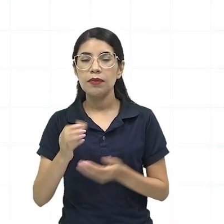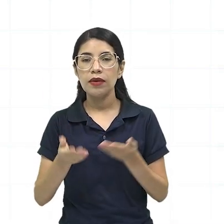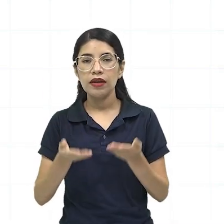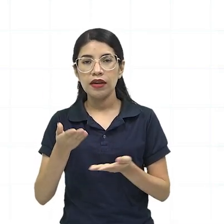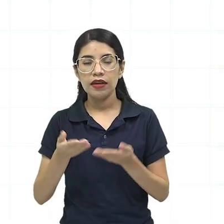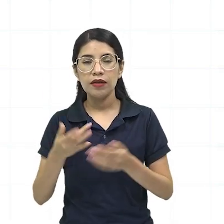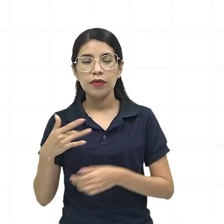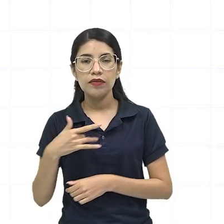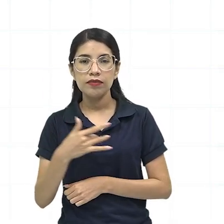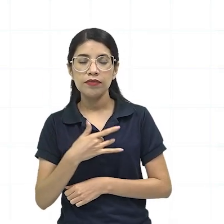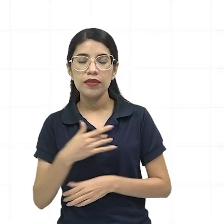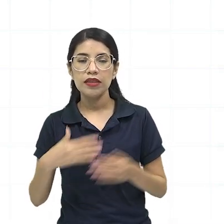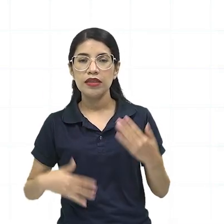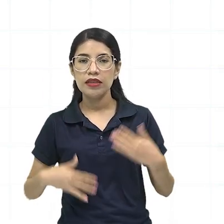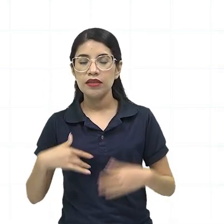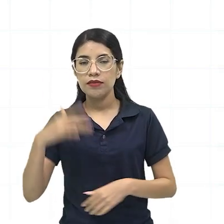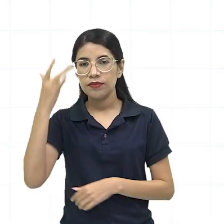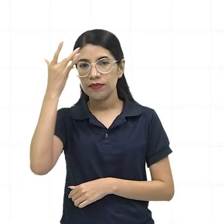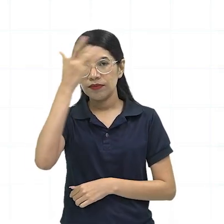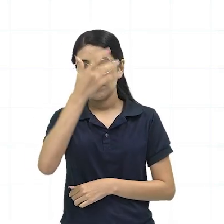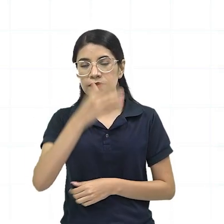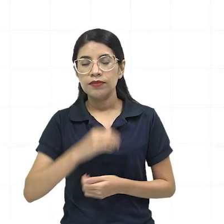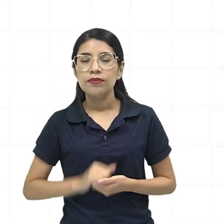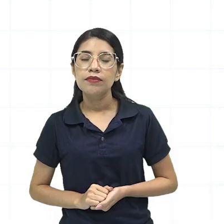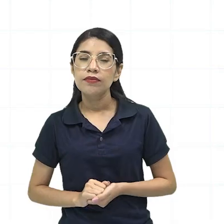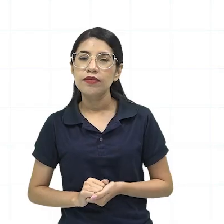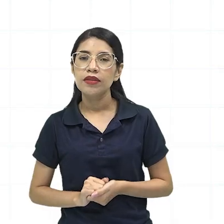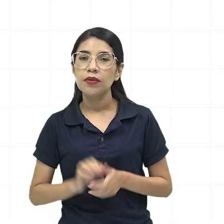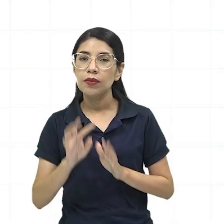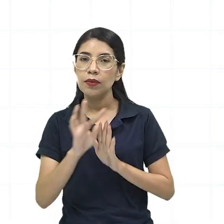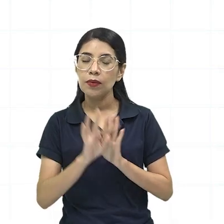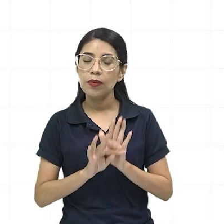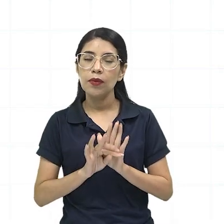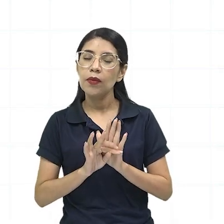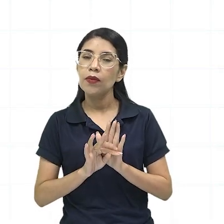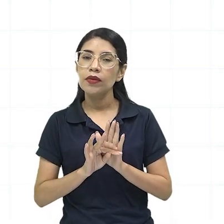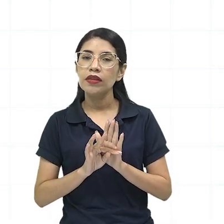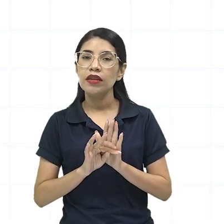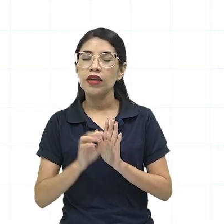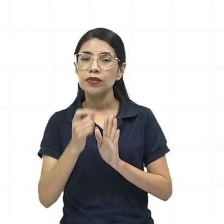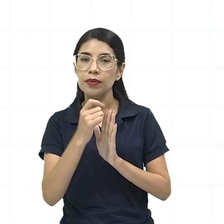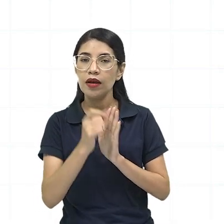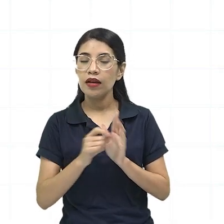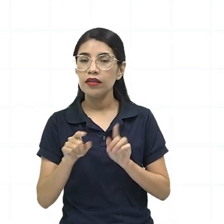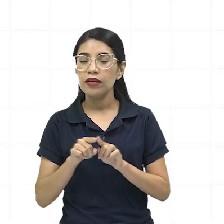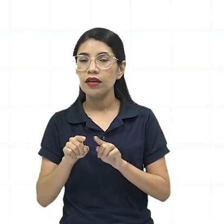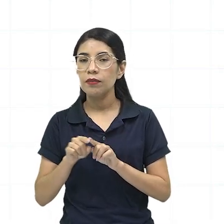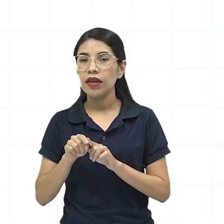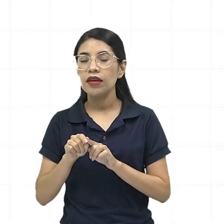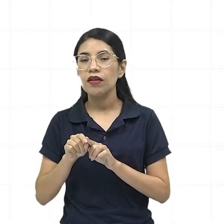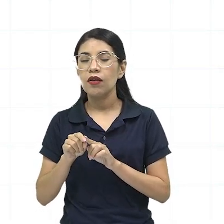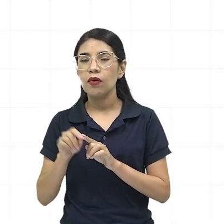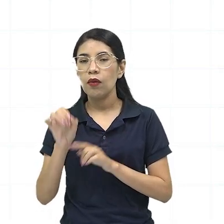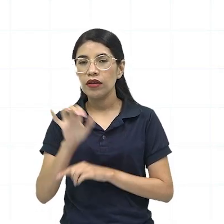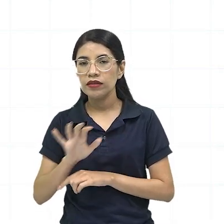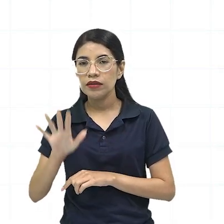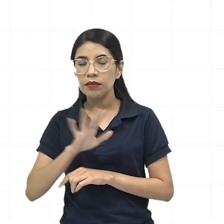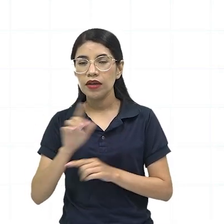sua saúde física e mental. Tudo isso, texto verbal associado a essas imagens, emoticons, que fazem